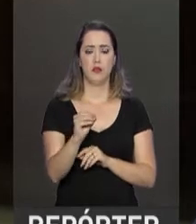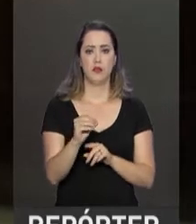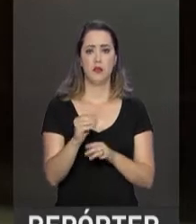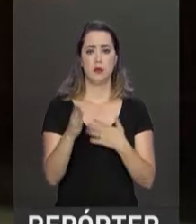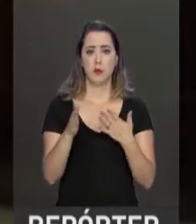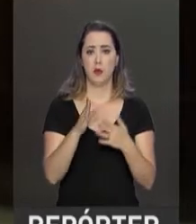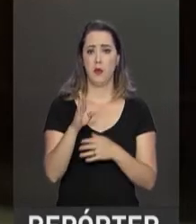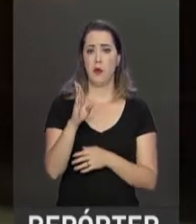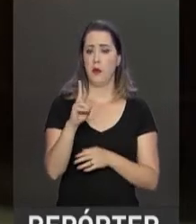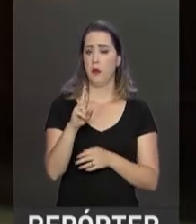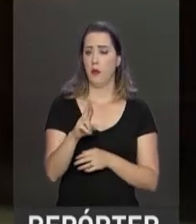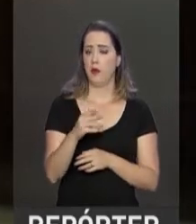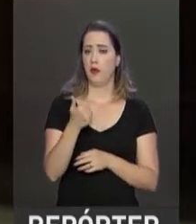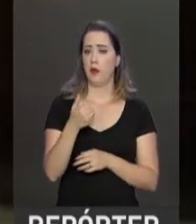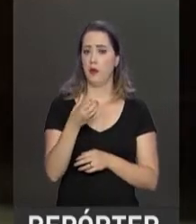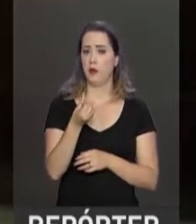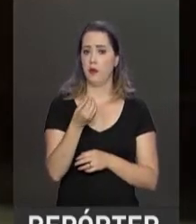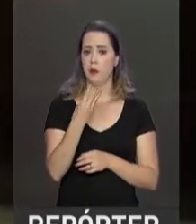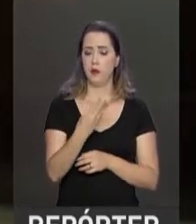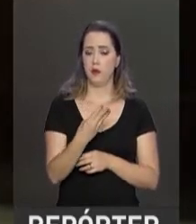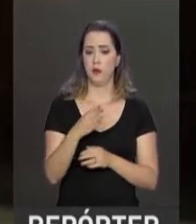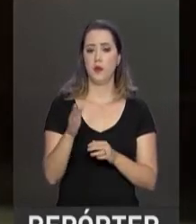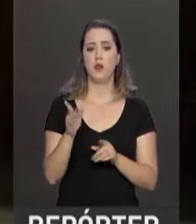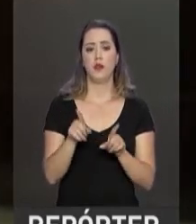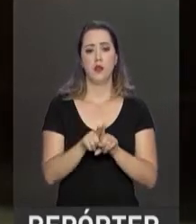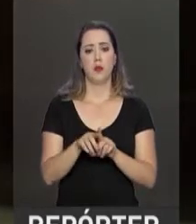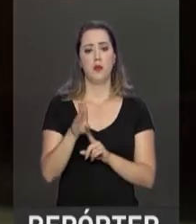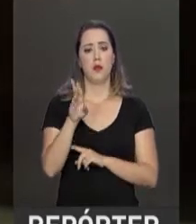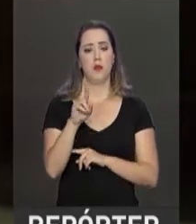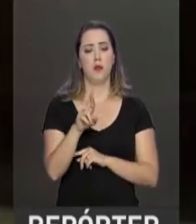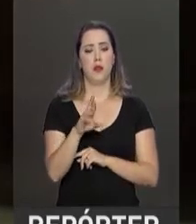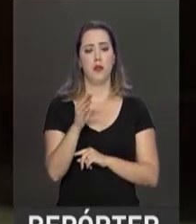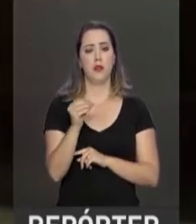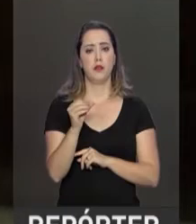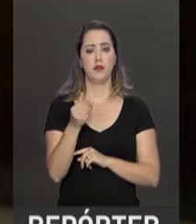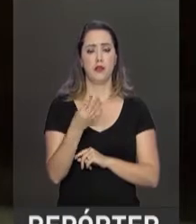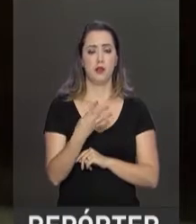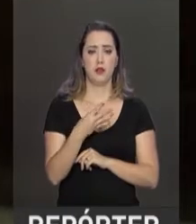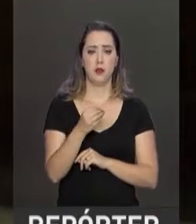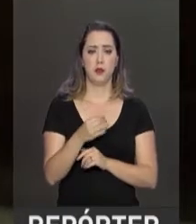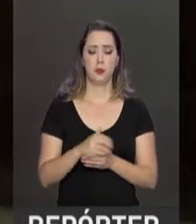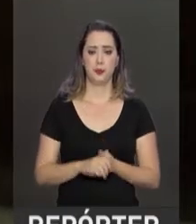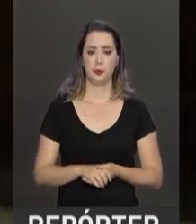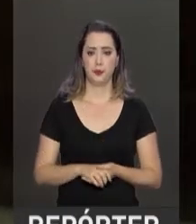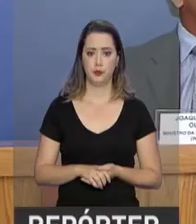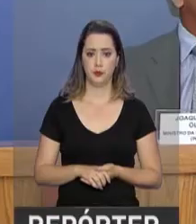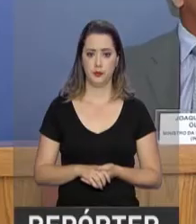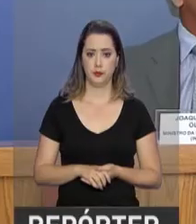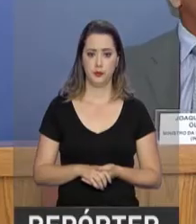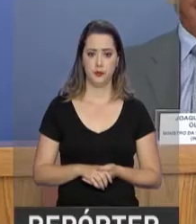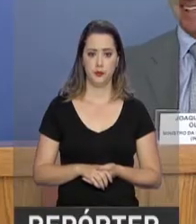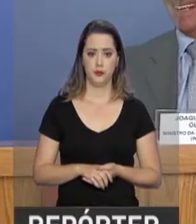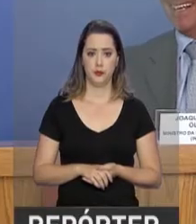br 163 e br 0 40 vamos ouvir o que o ministro diz isso